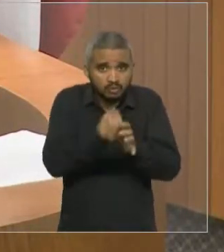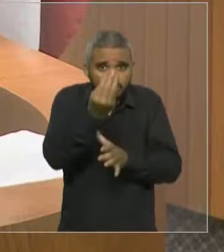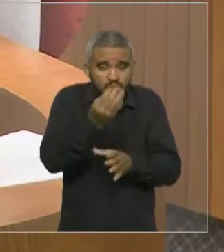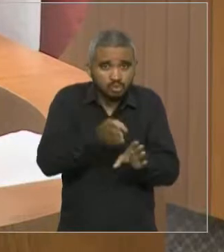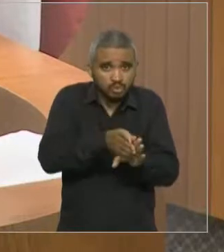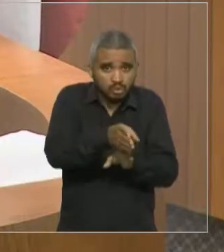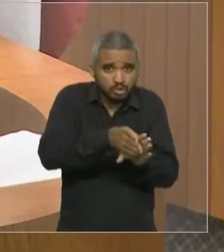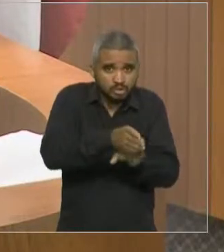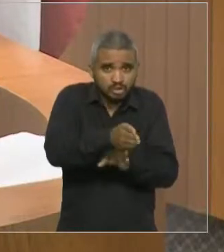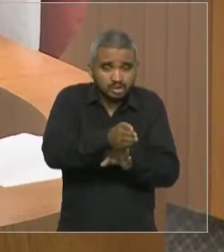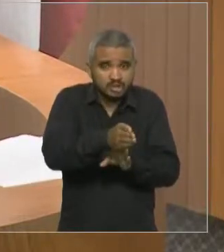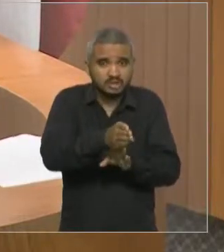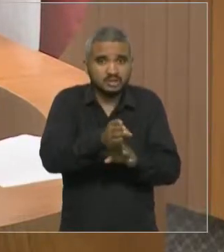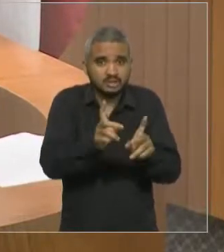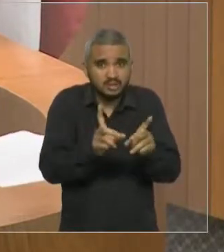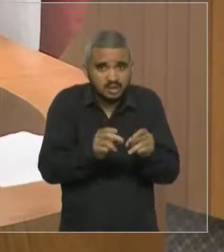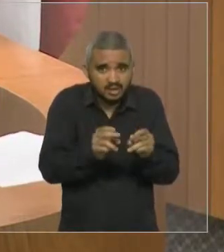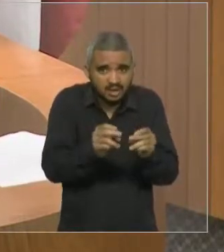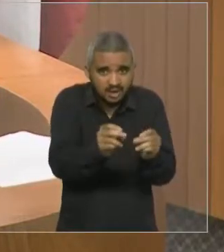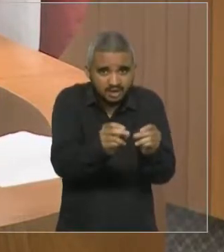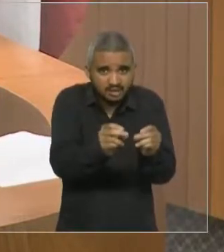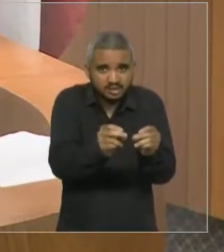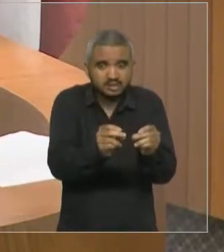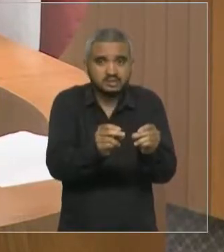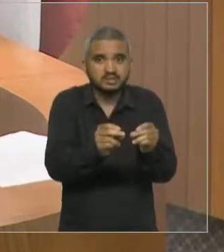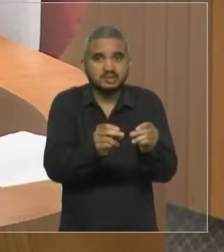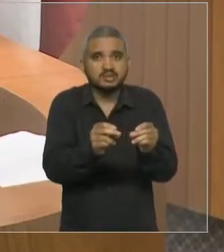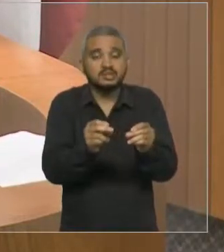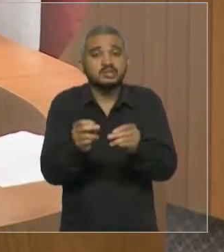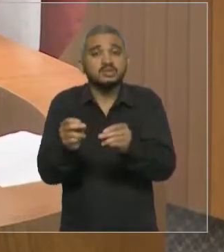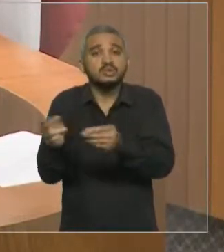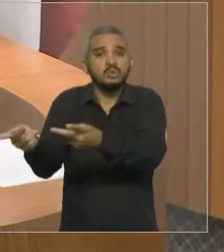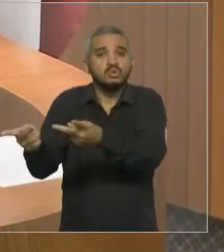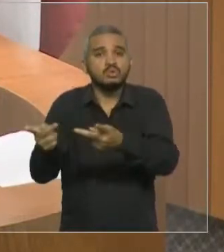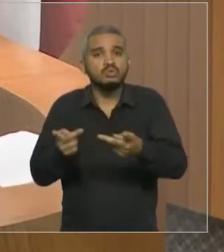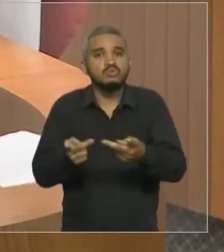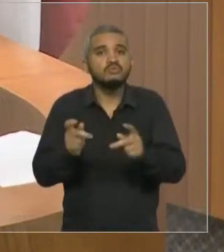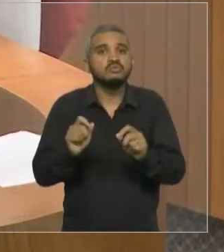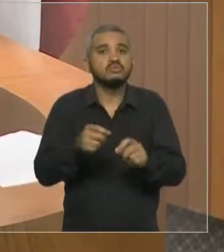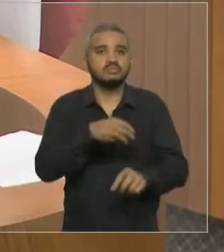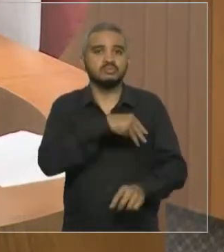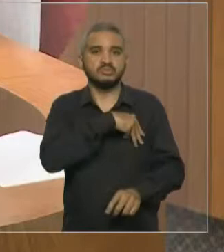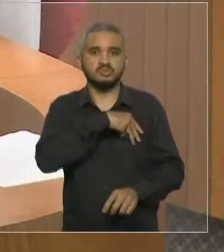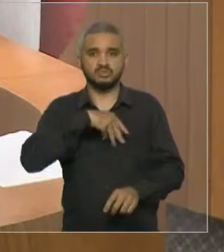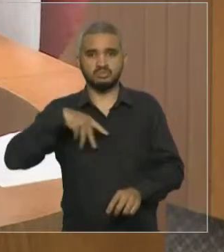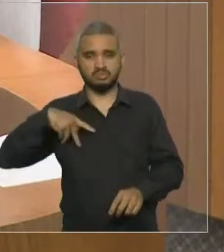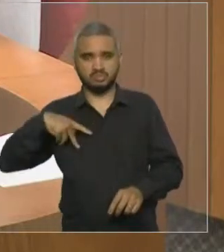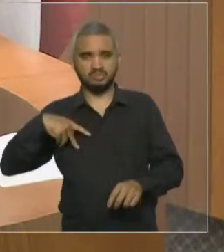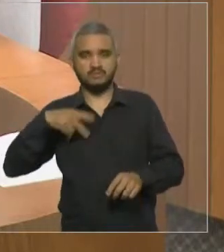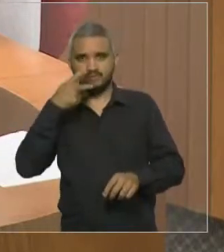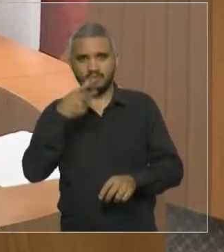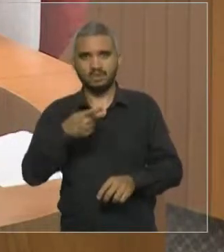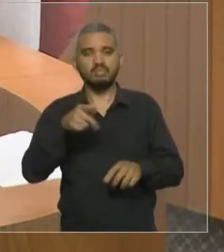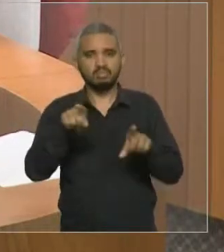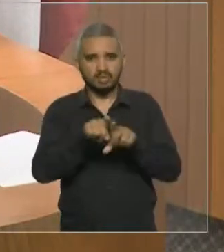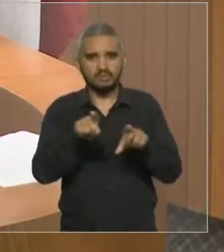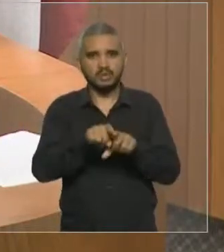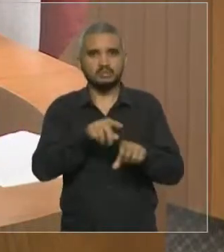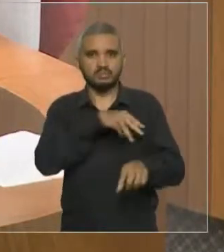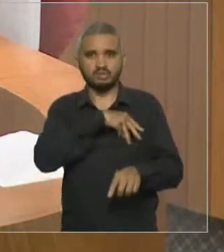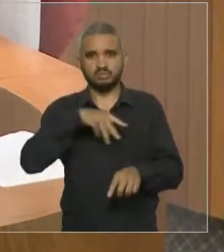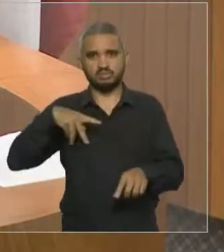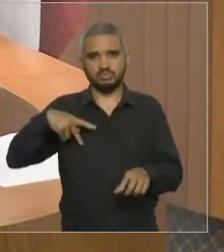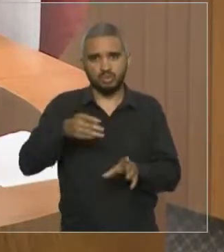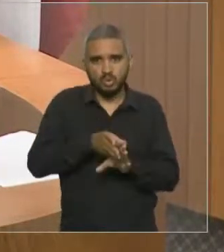fundo e se colocou o ministério público como um um ativo dentro desse conselho ministério